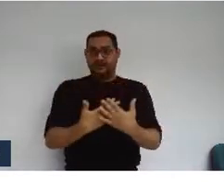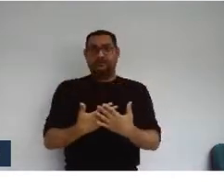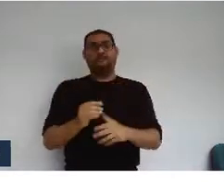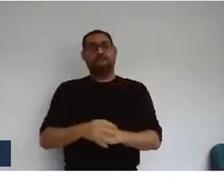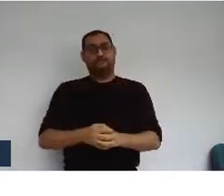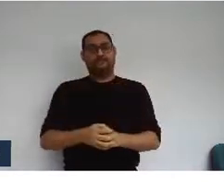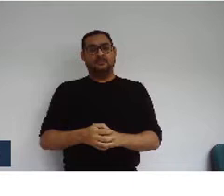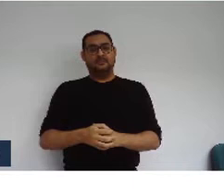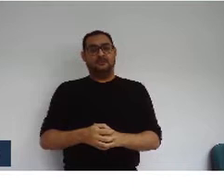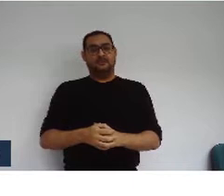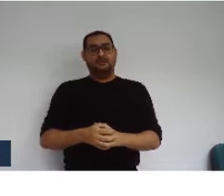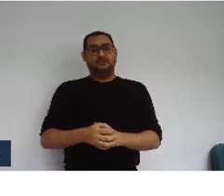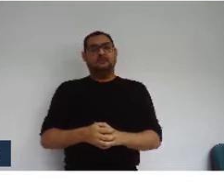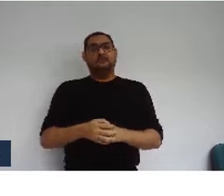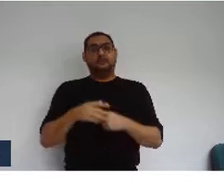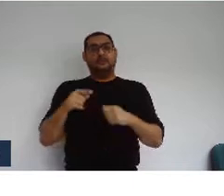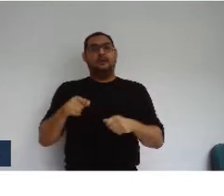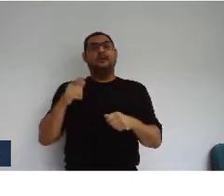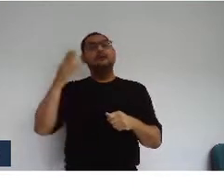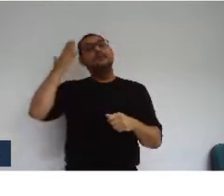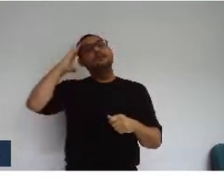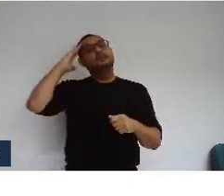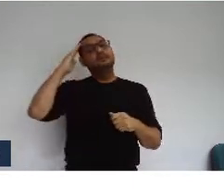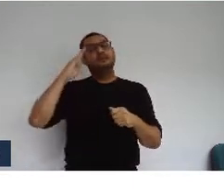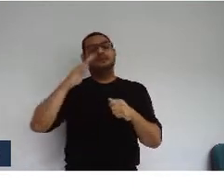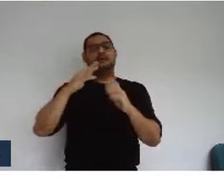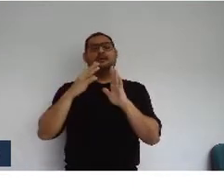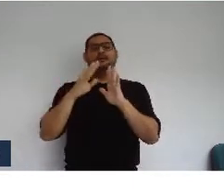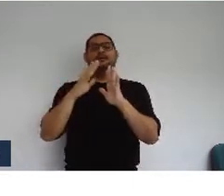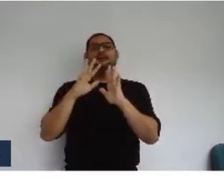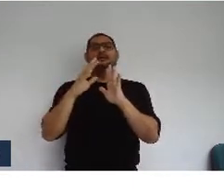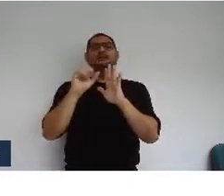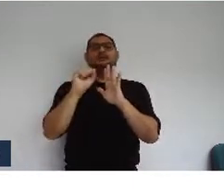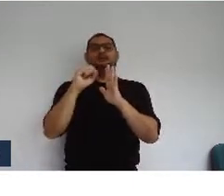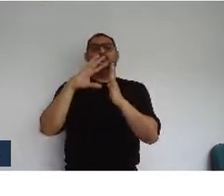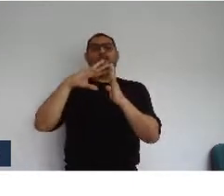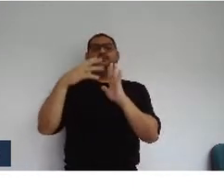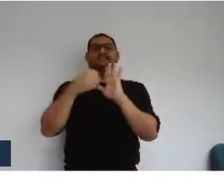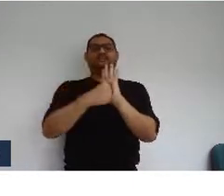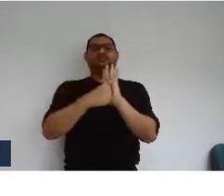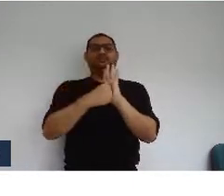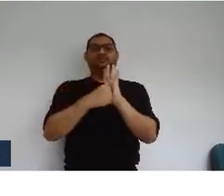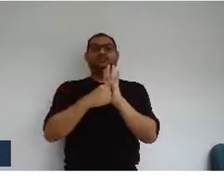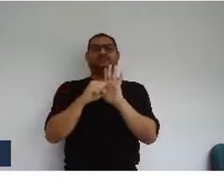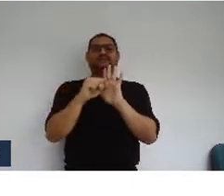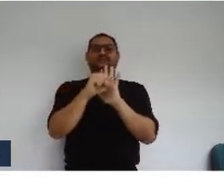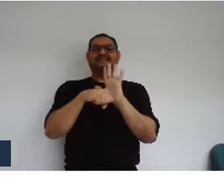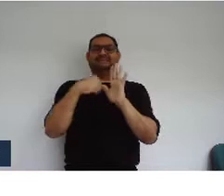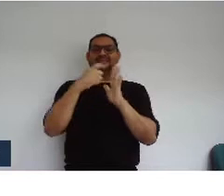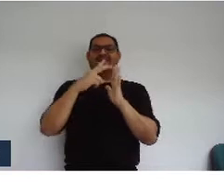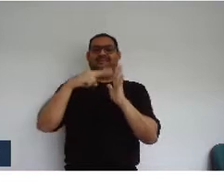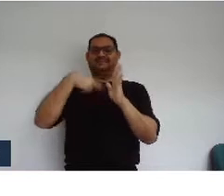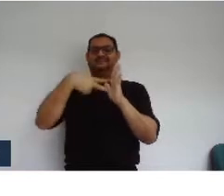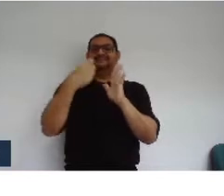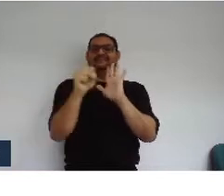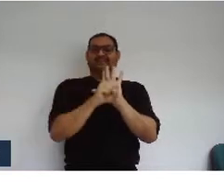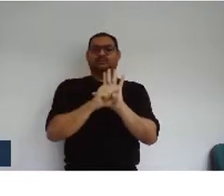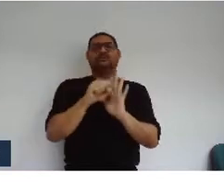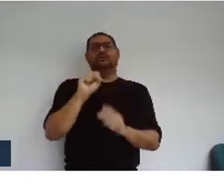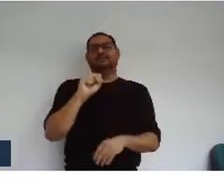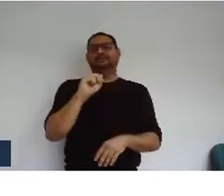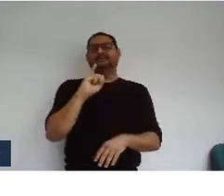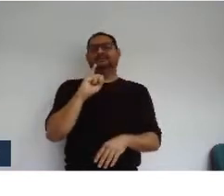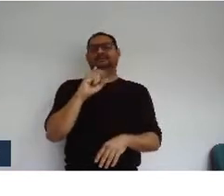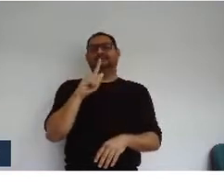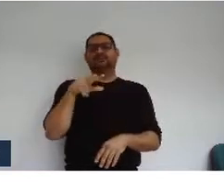a situacionalidade dos signos na vida urbana, o grafite, por exemplo, ou, como eles dizem, é esse